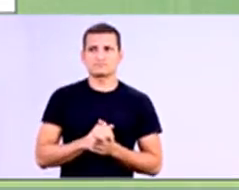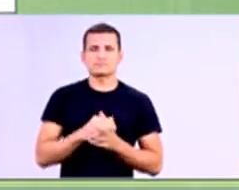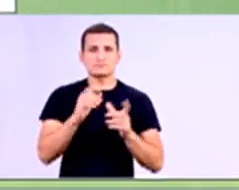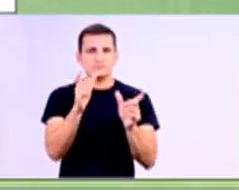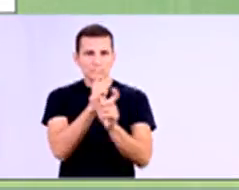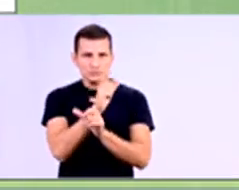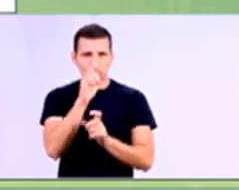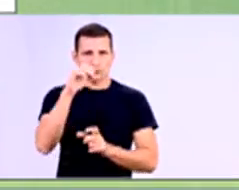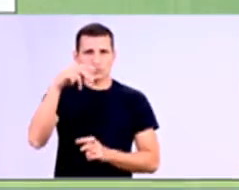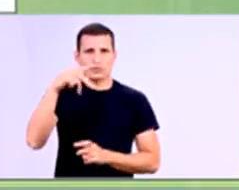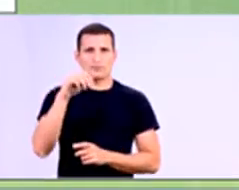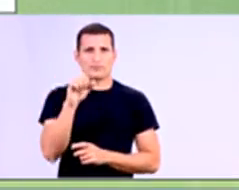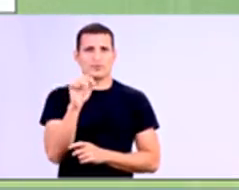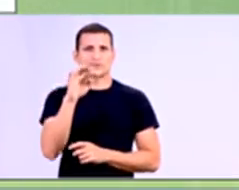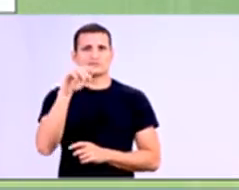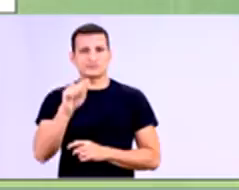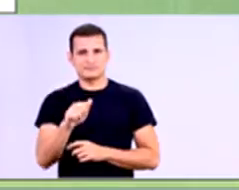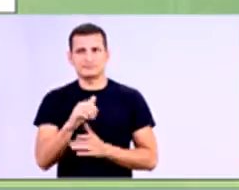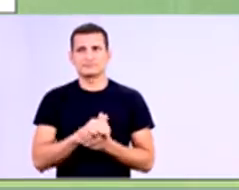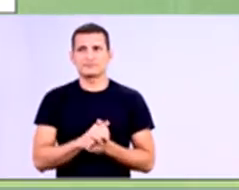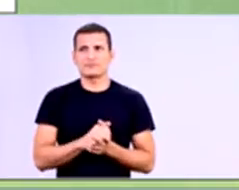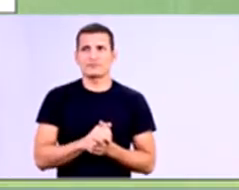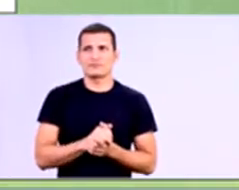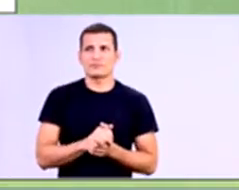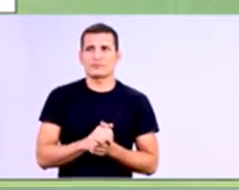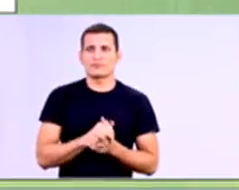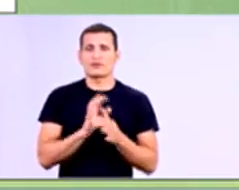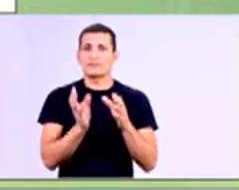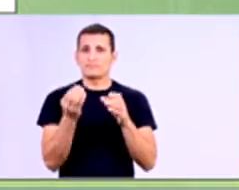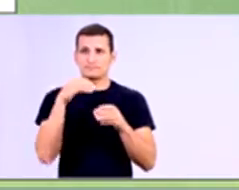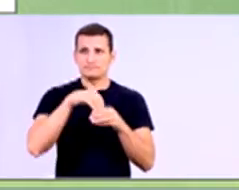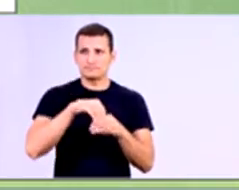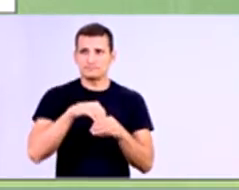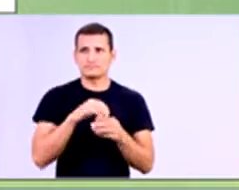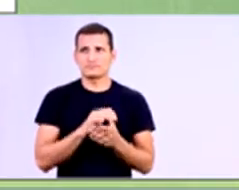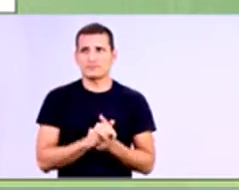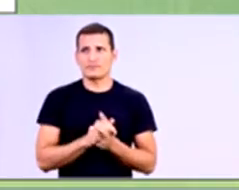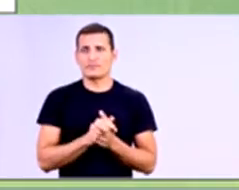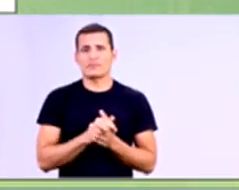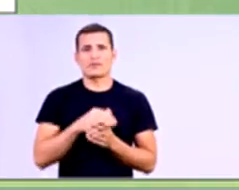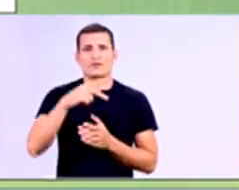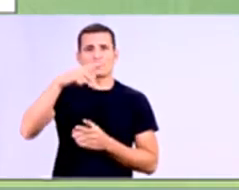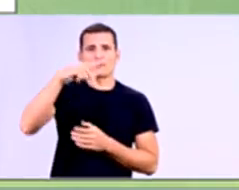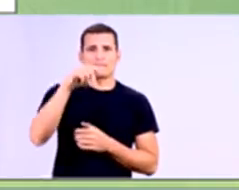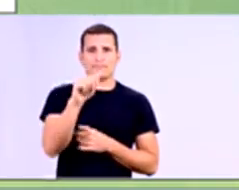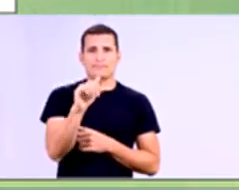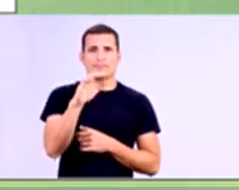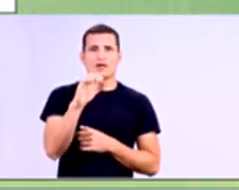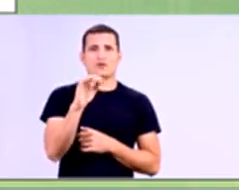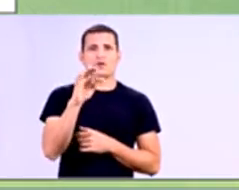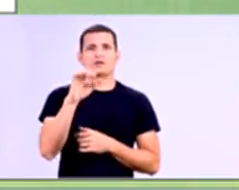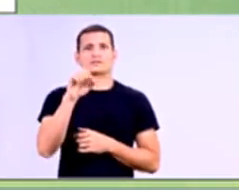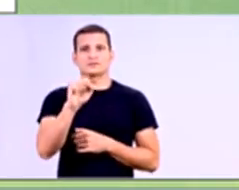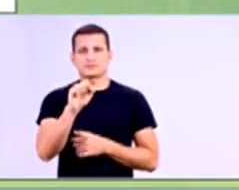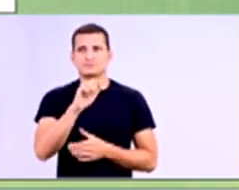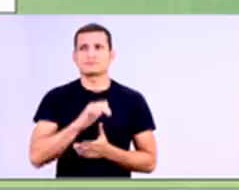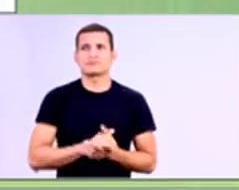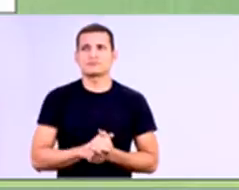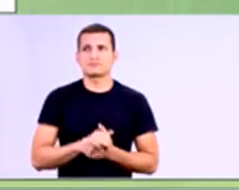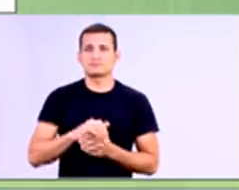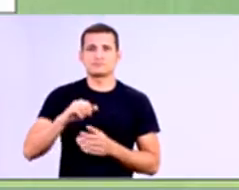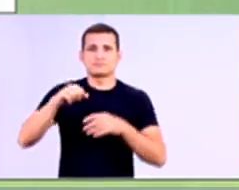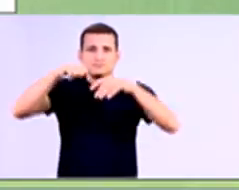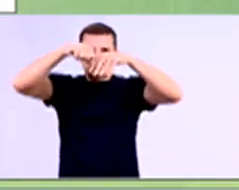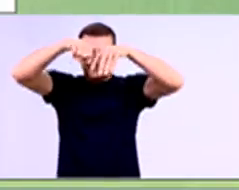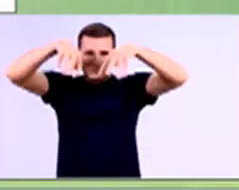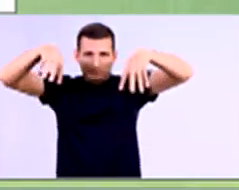estrutura composta, diagrama de implantação e diagrama de pacotes. Já aqui na árvore